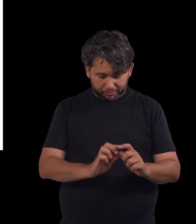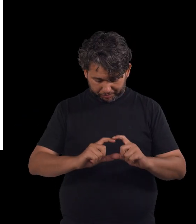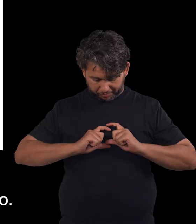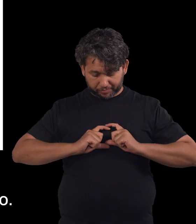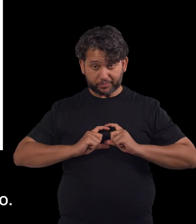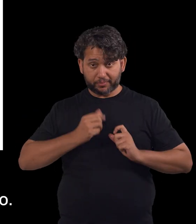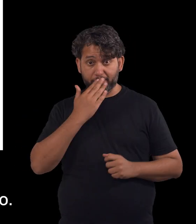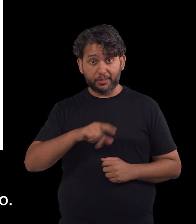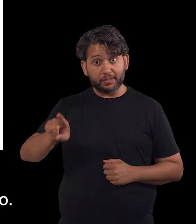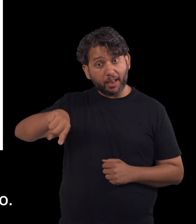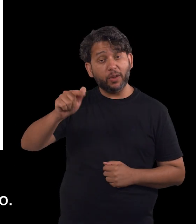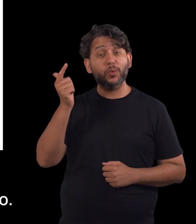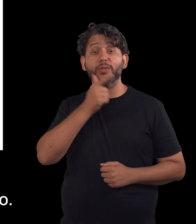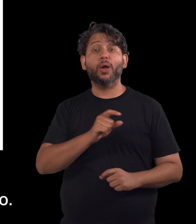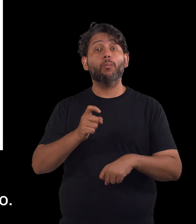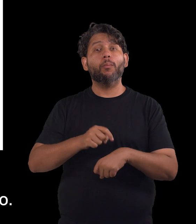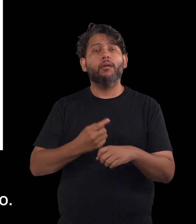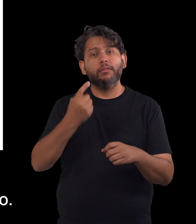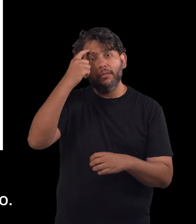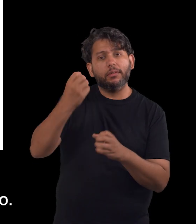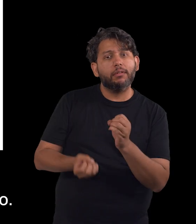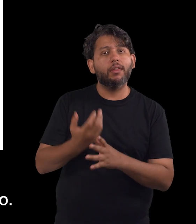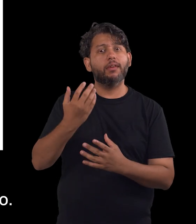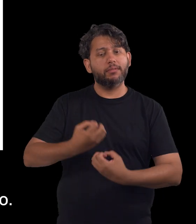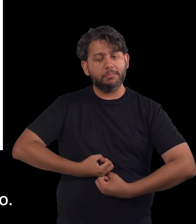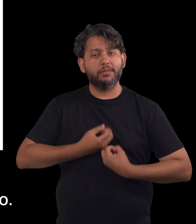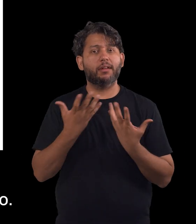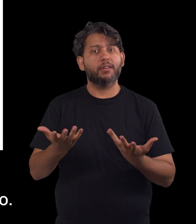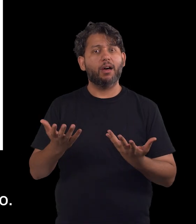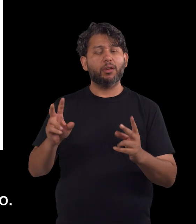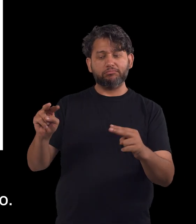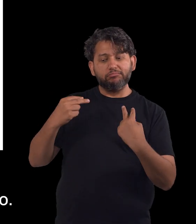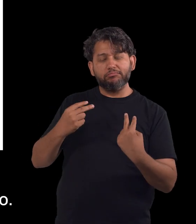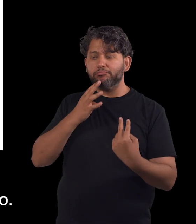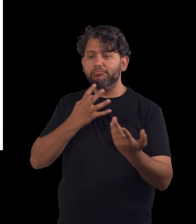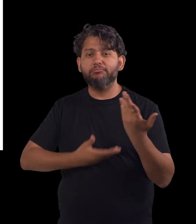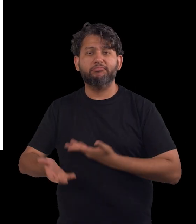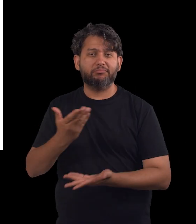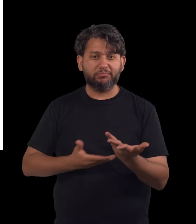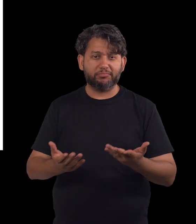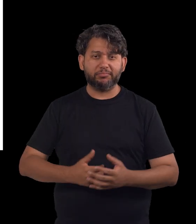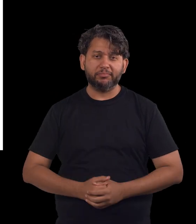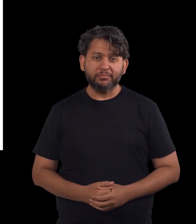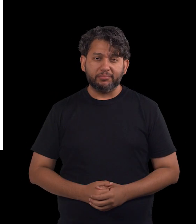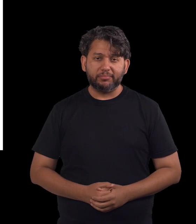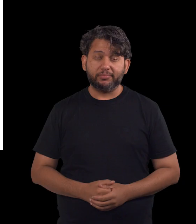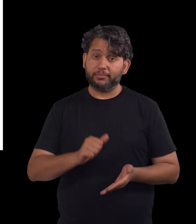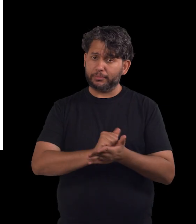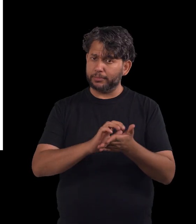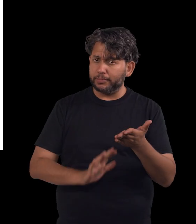temático, as crianças vivenciam um momento de criação, expressão e reconhecimento.